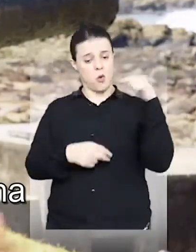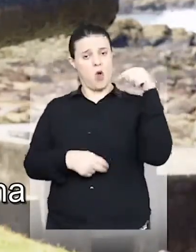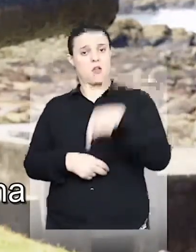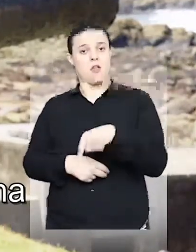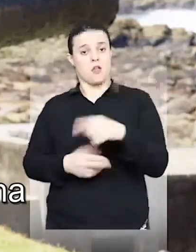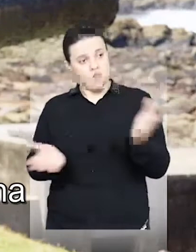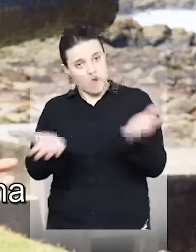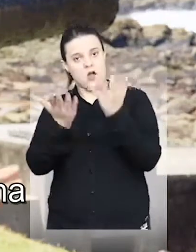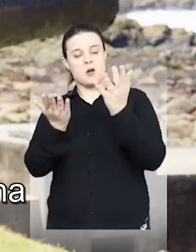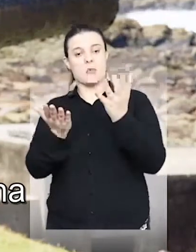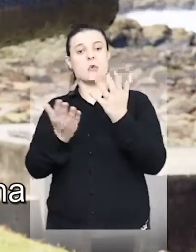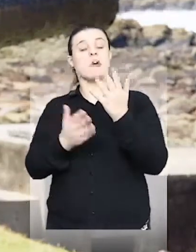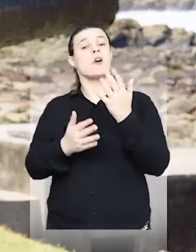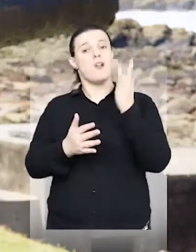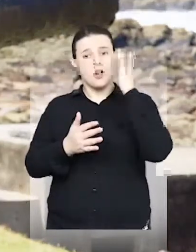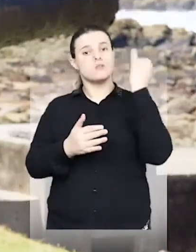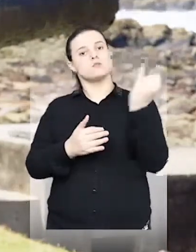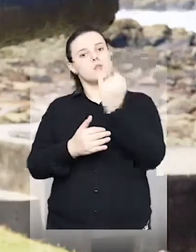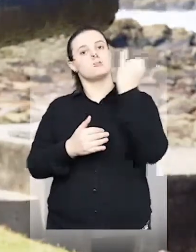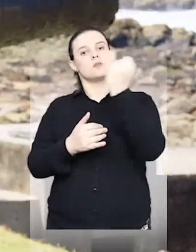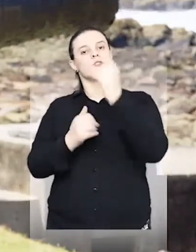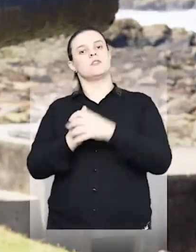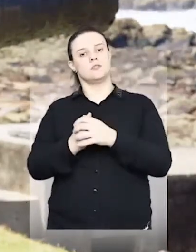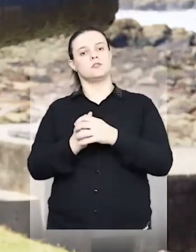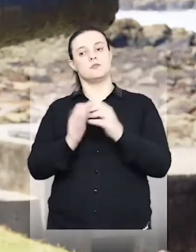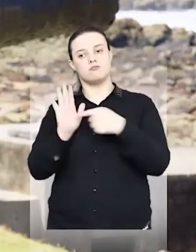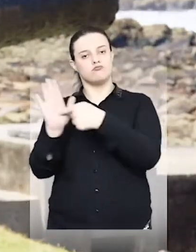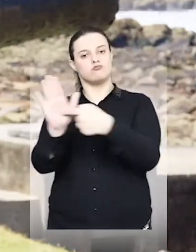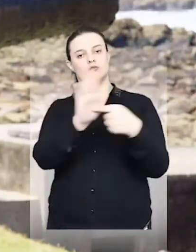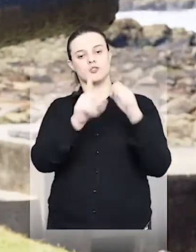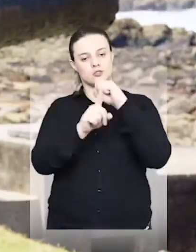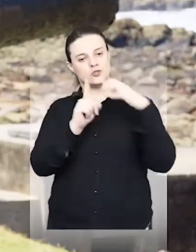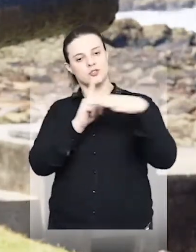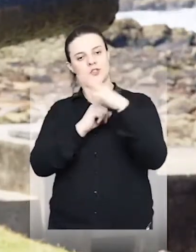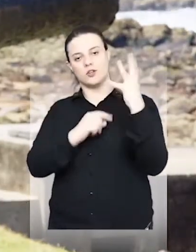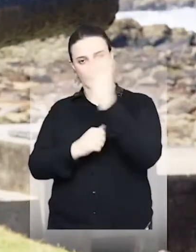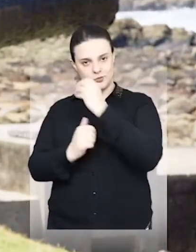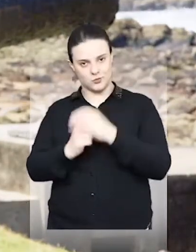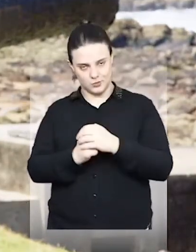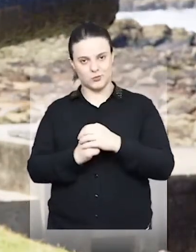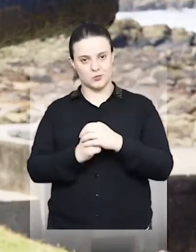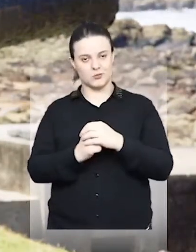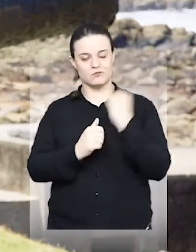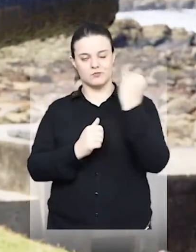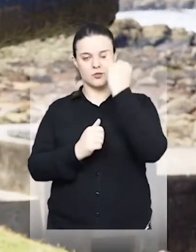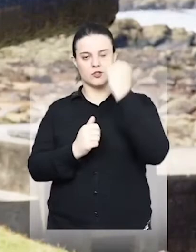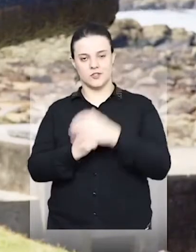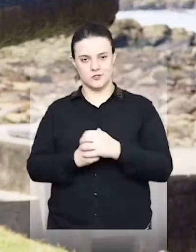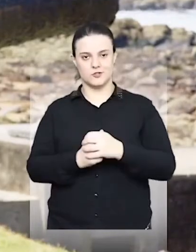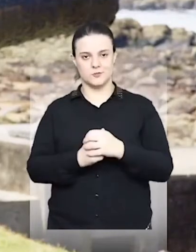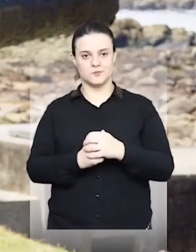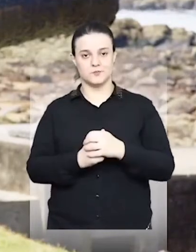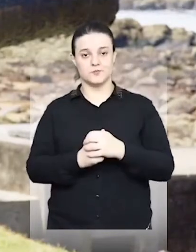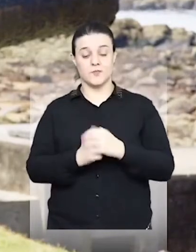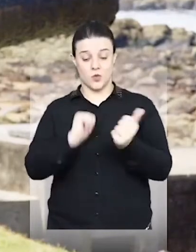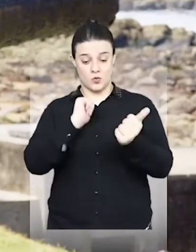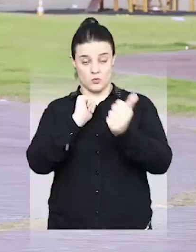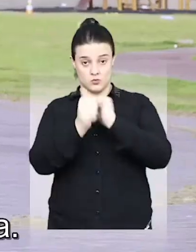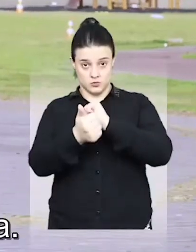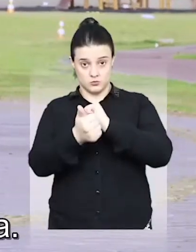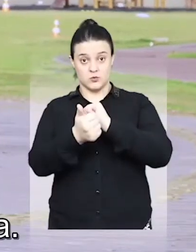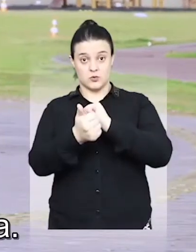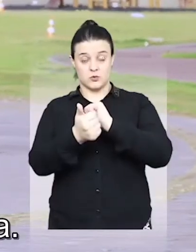eu tô aqui, vamos lá, eu acho que isso é importante para a sociedade como um todo, é demarcação de território.